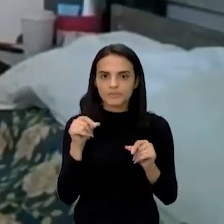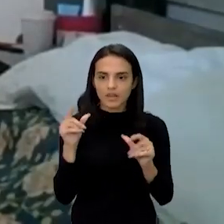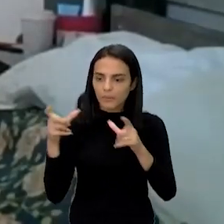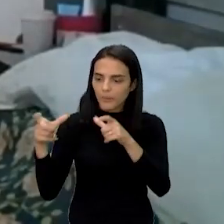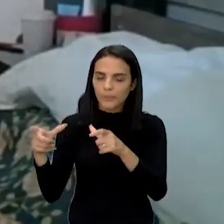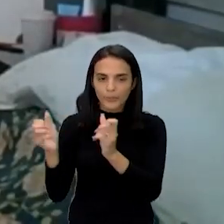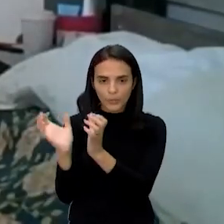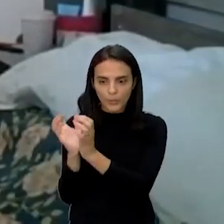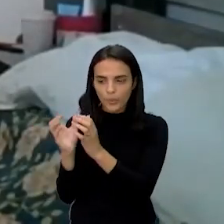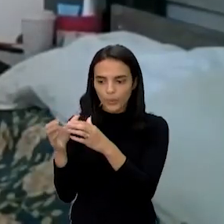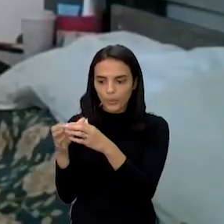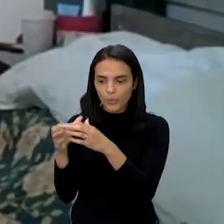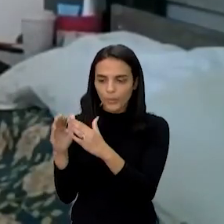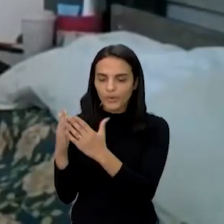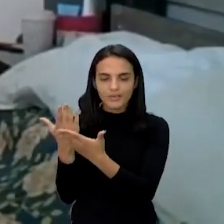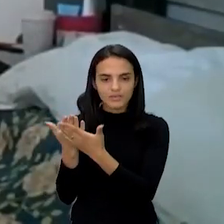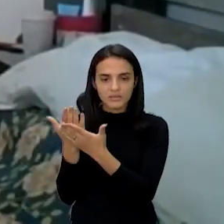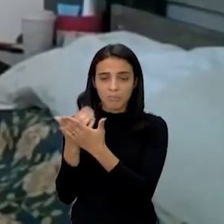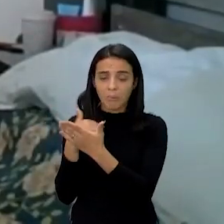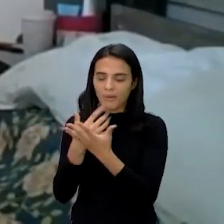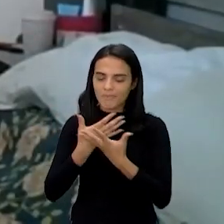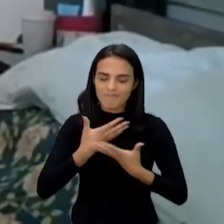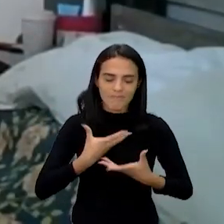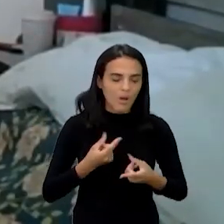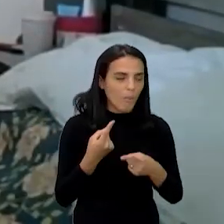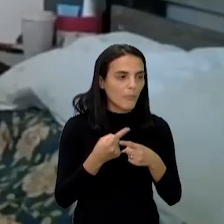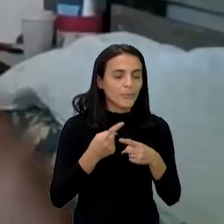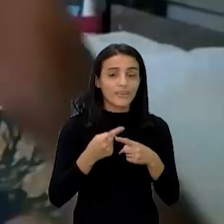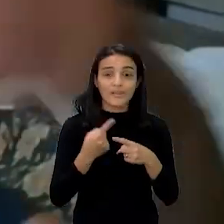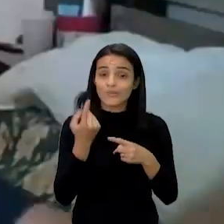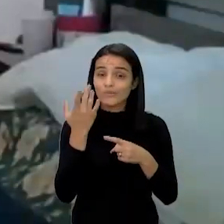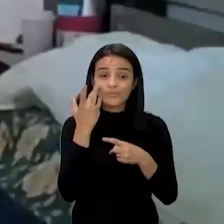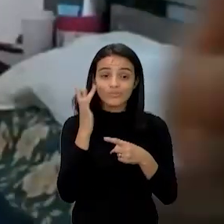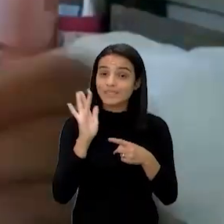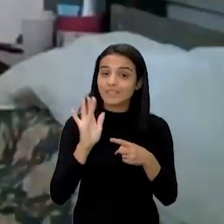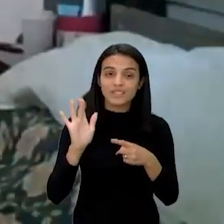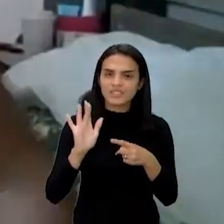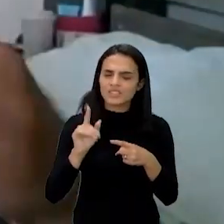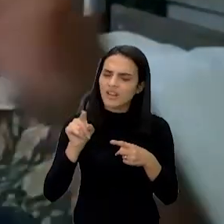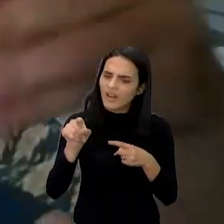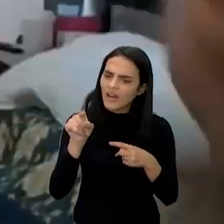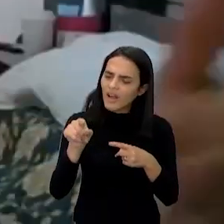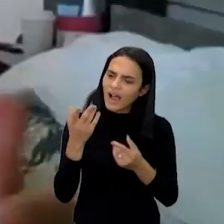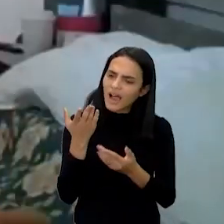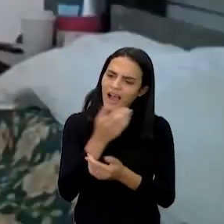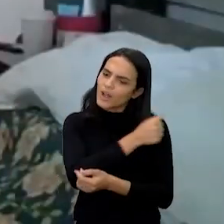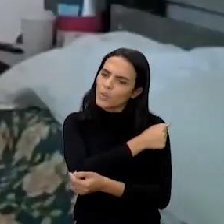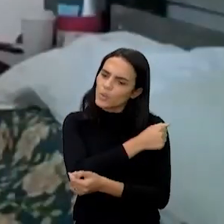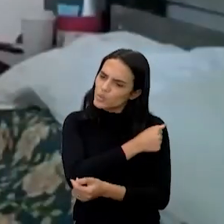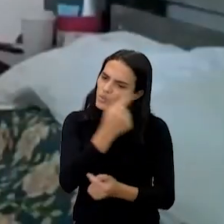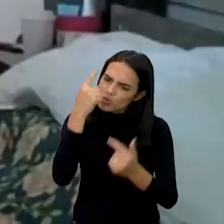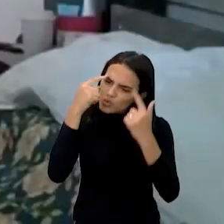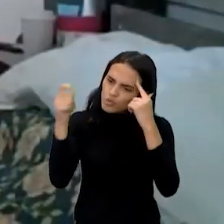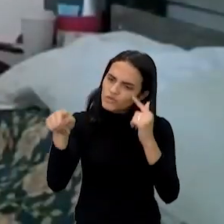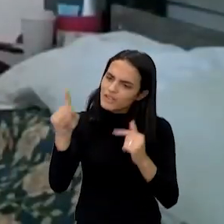e eu, assim, eu fiquei muito mal porque eu não entendia porque os alunos tinham tantas dúvidas, porque eles tinham tantas